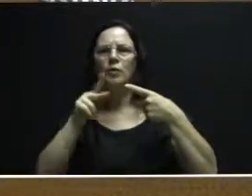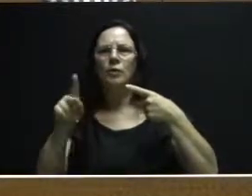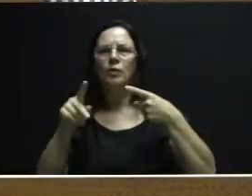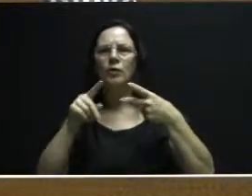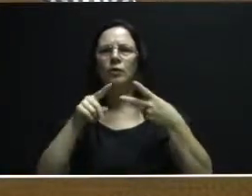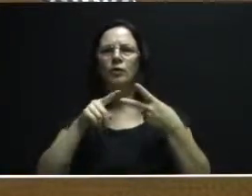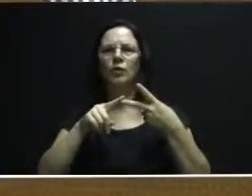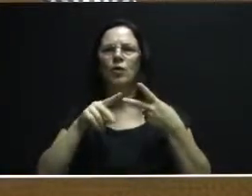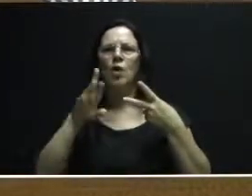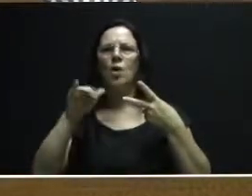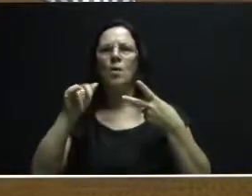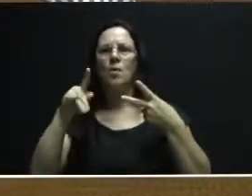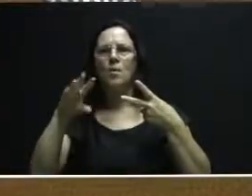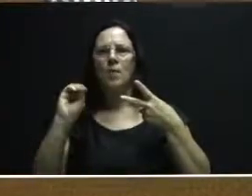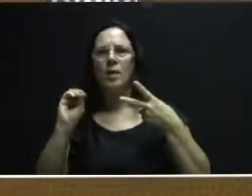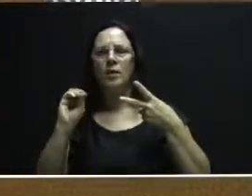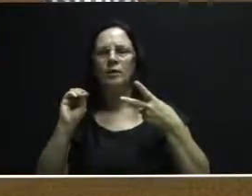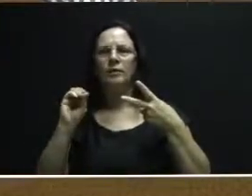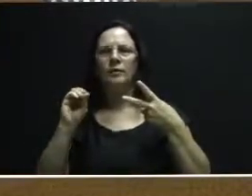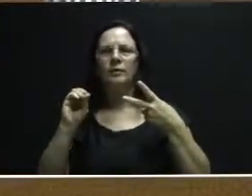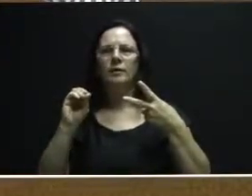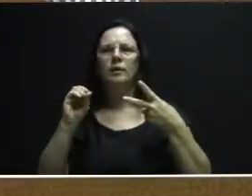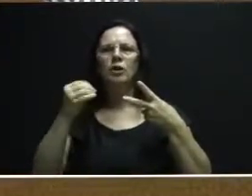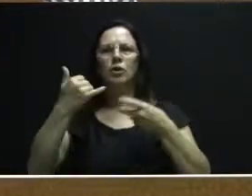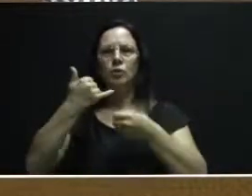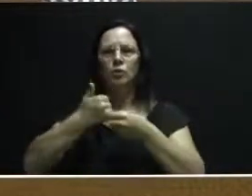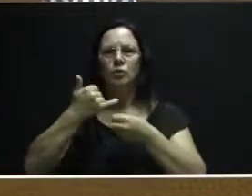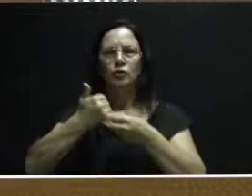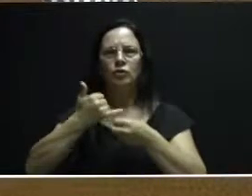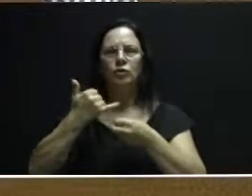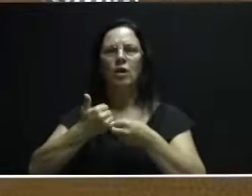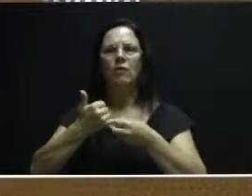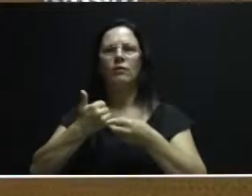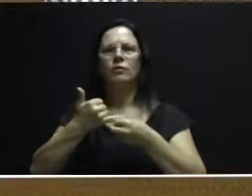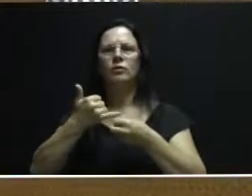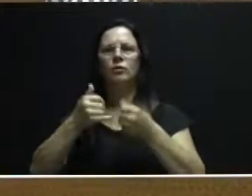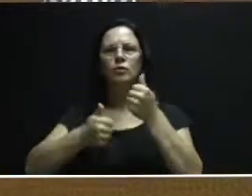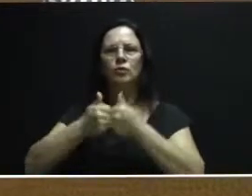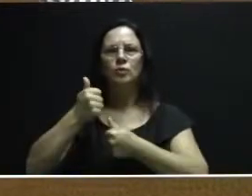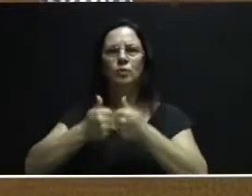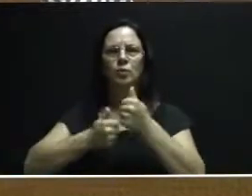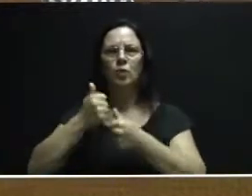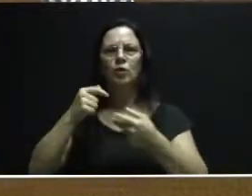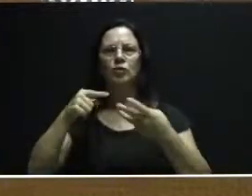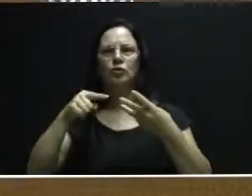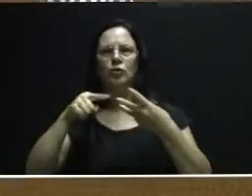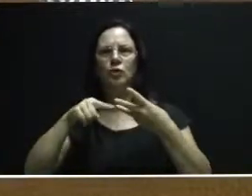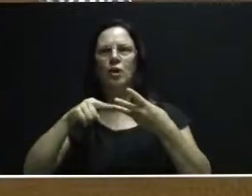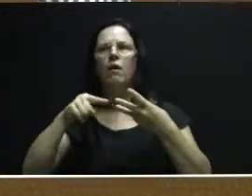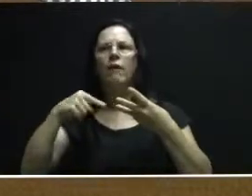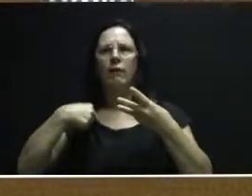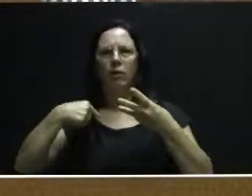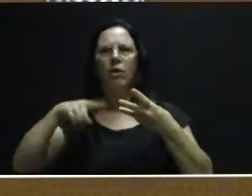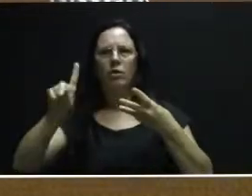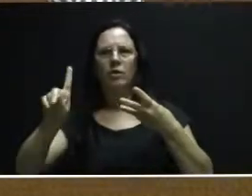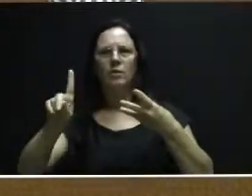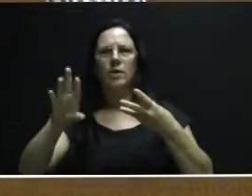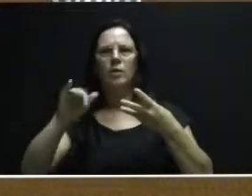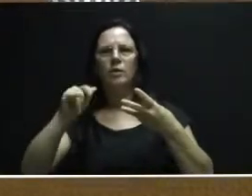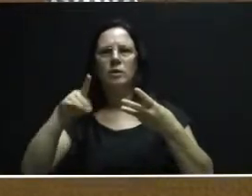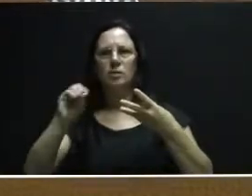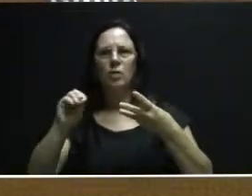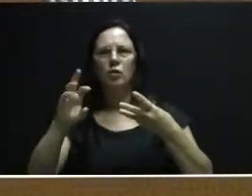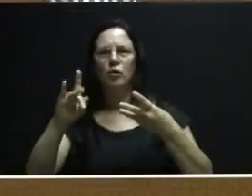divisão, Roberto Dick, como chefe do esporte individual, e eu como chefe do esporte